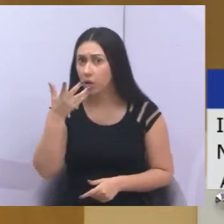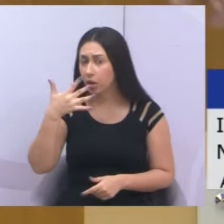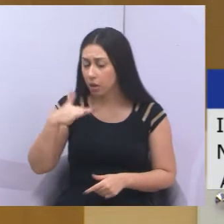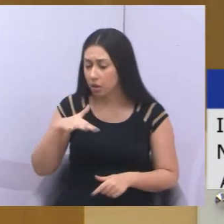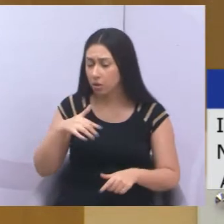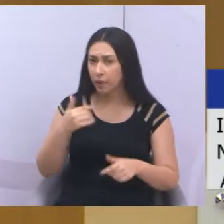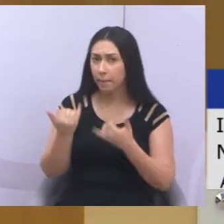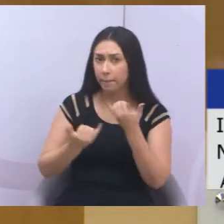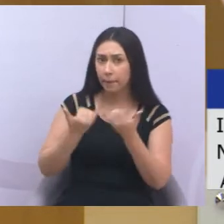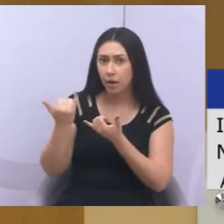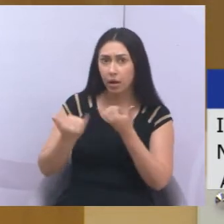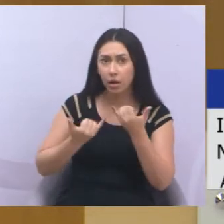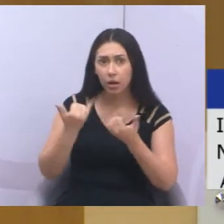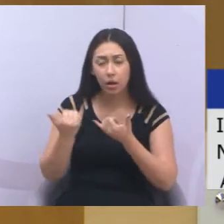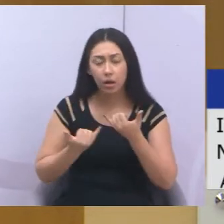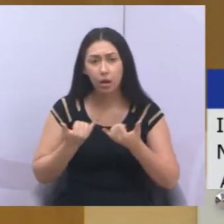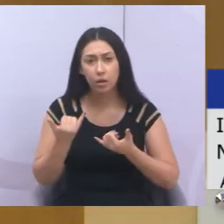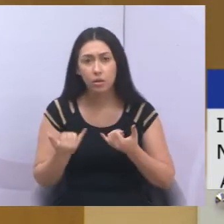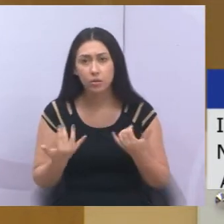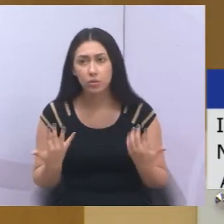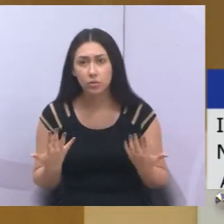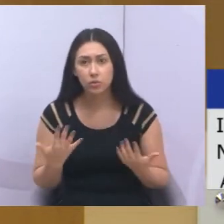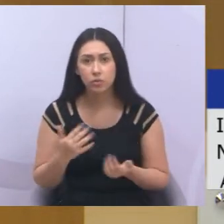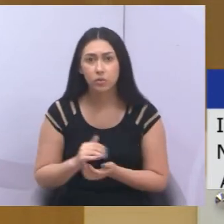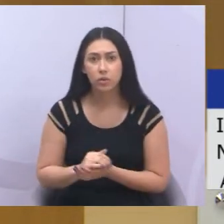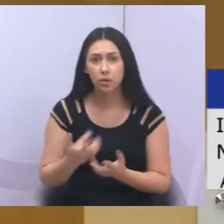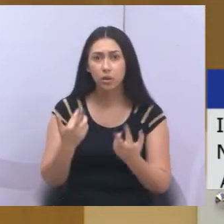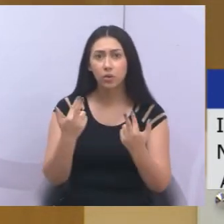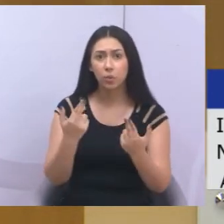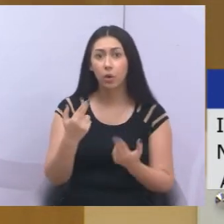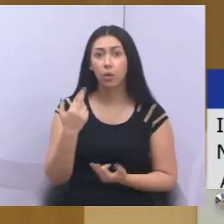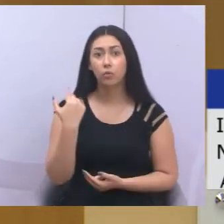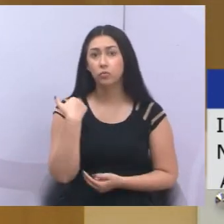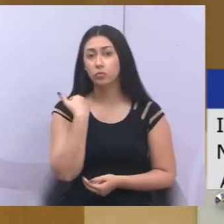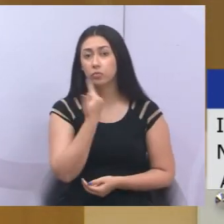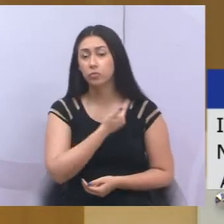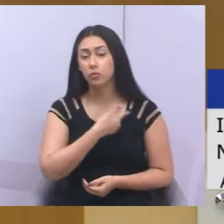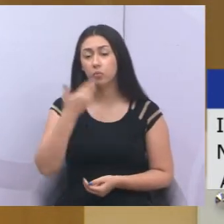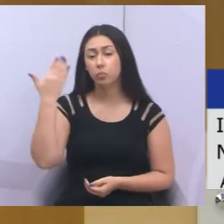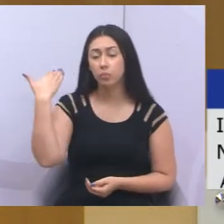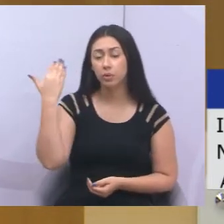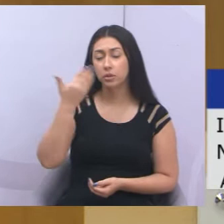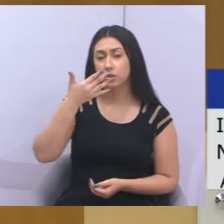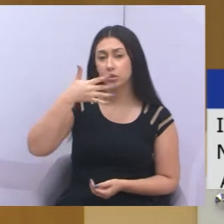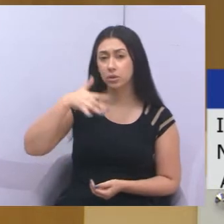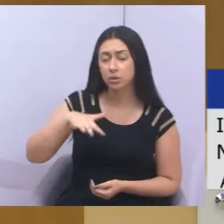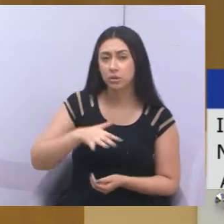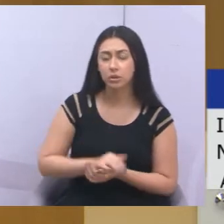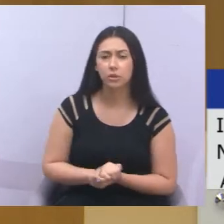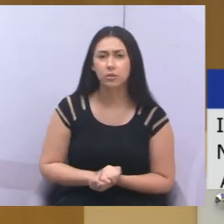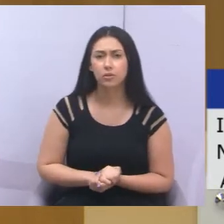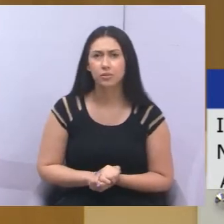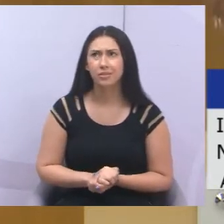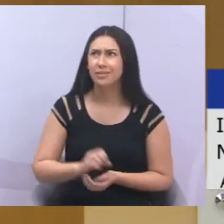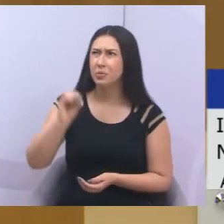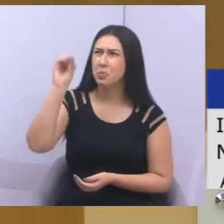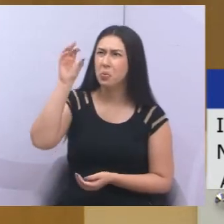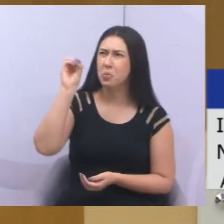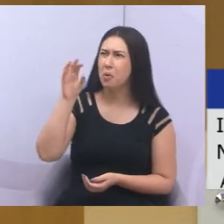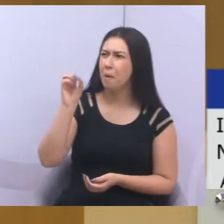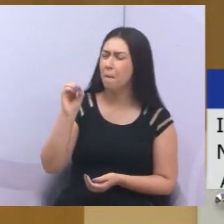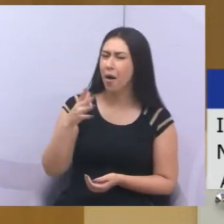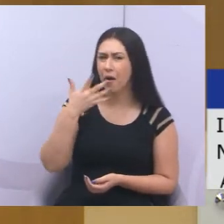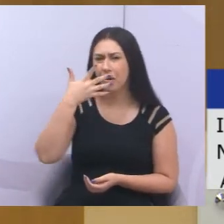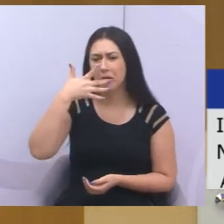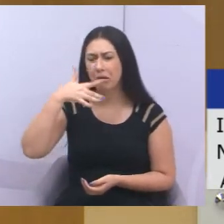se divertindo? Não voltando à nossa infância? Será que é lá no semáforo para